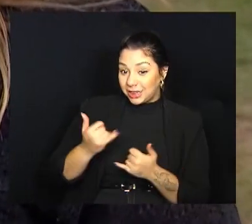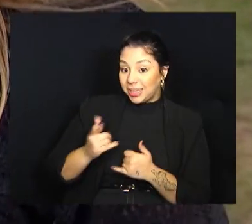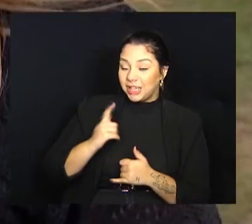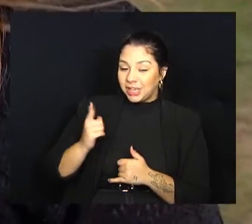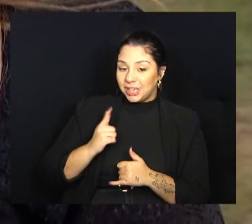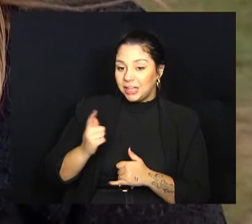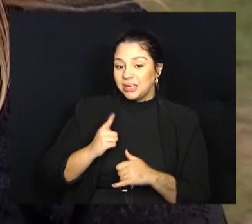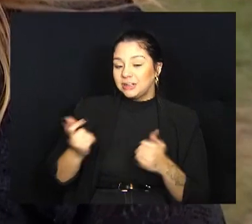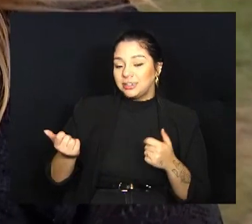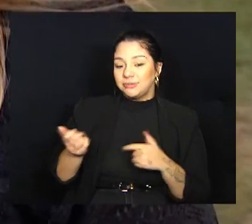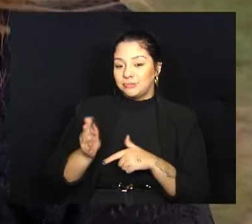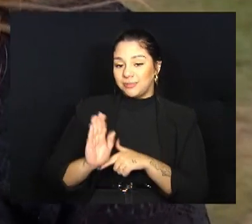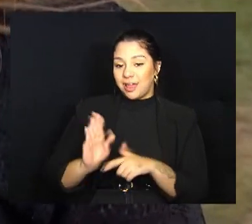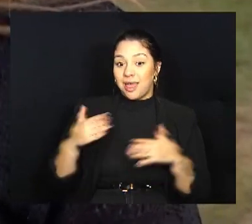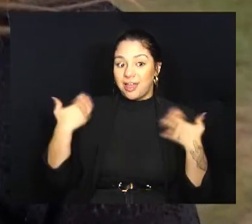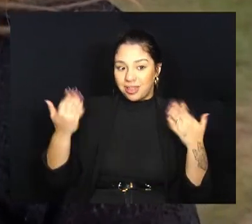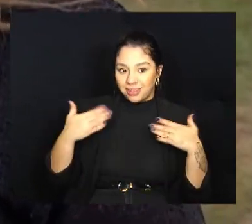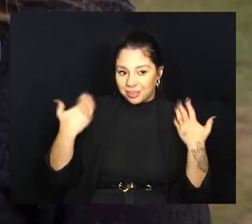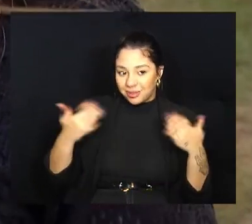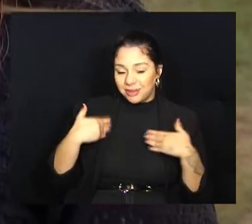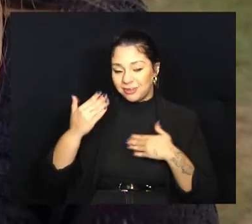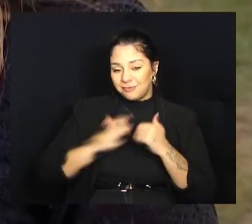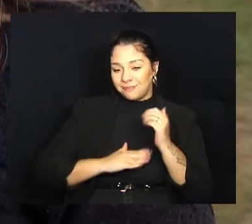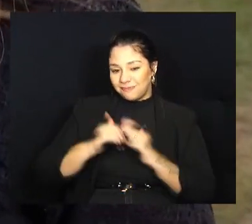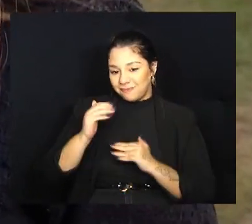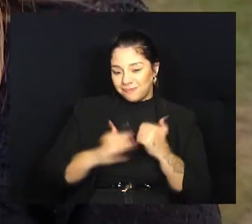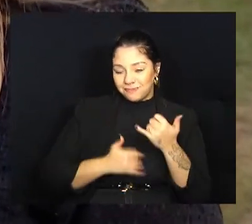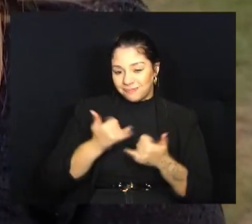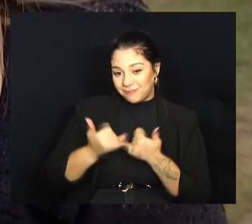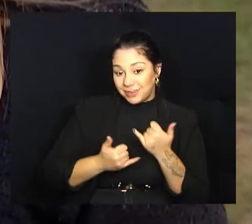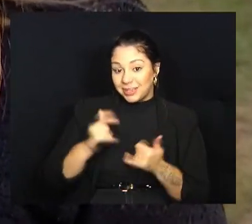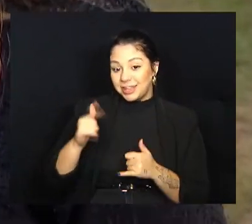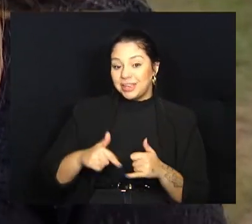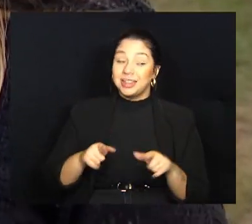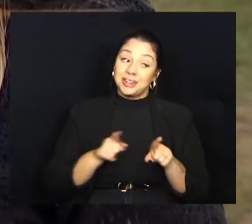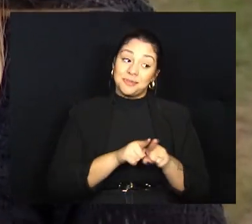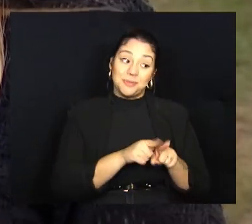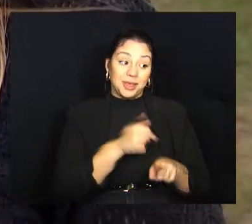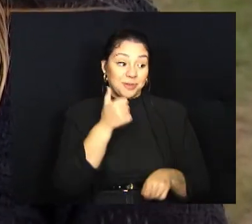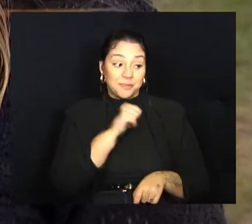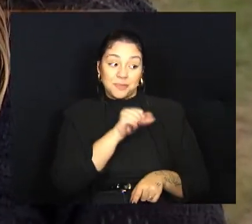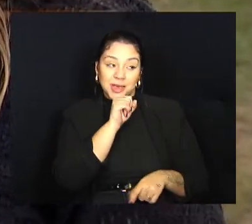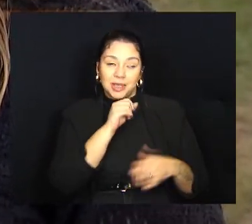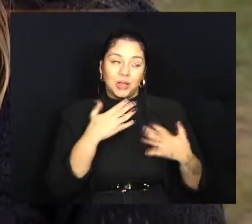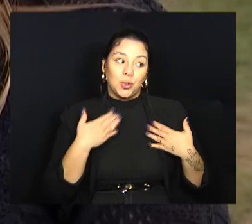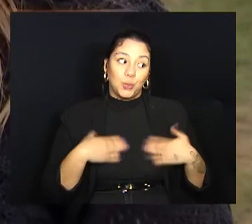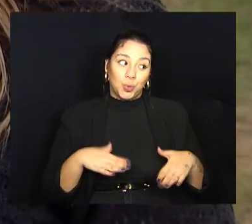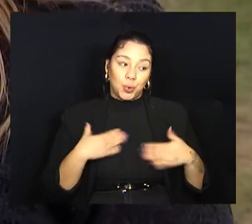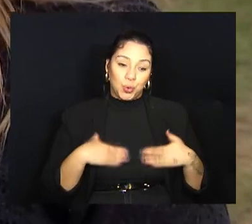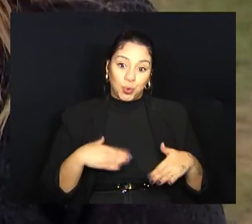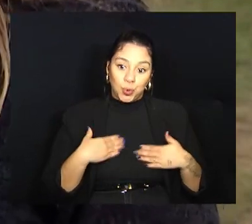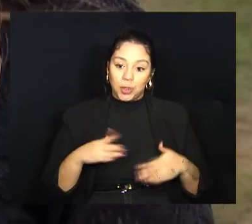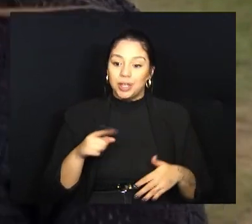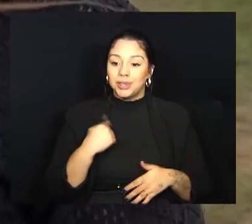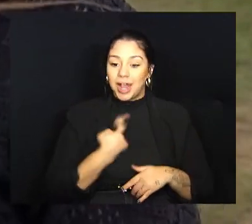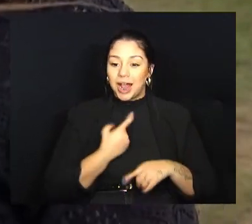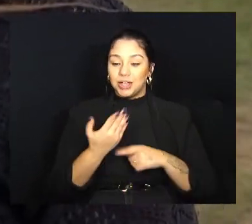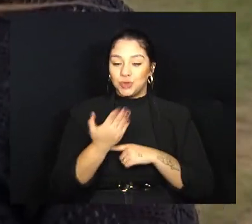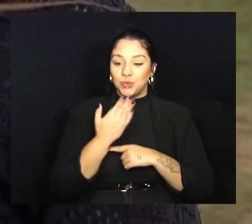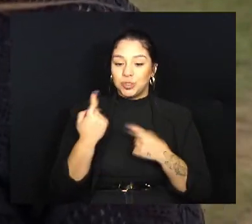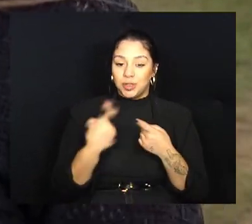proporciona a alegria deles, as atividades, as brincadeiras e o sossego das mães, né? Assim, para nós, nos ajuda muito